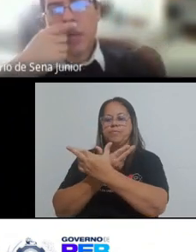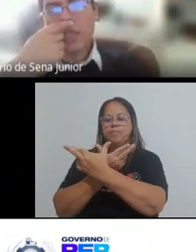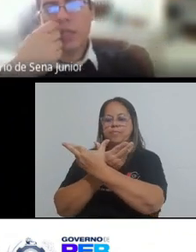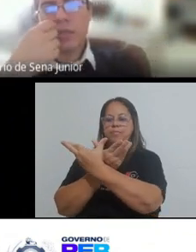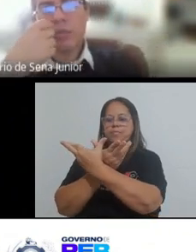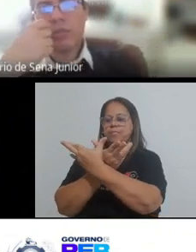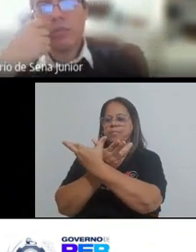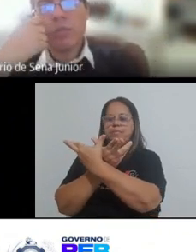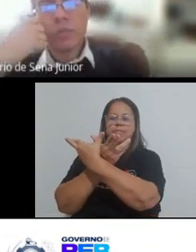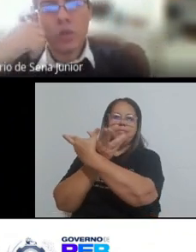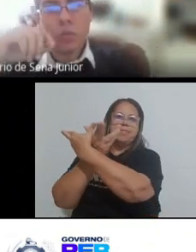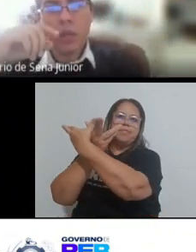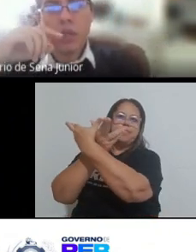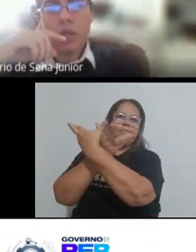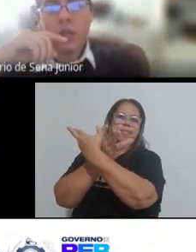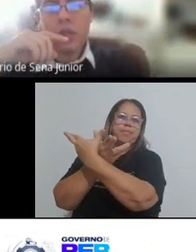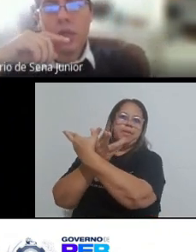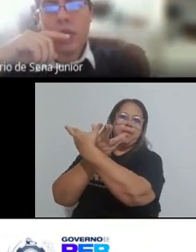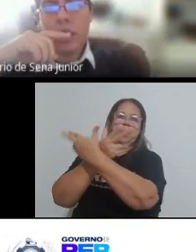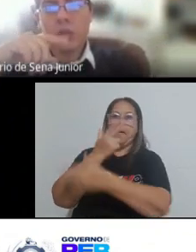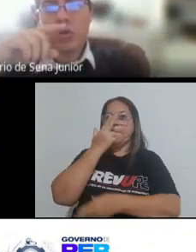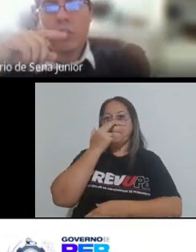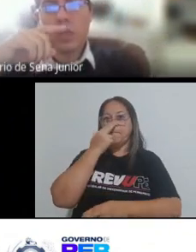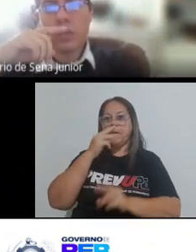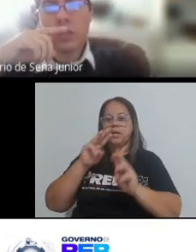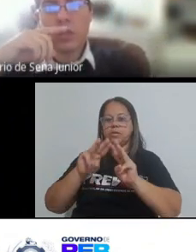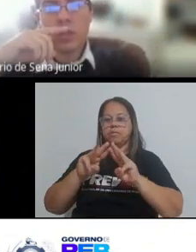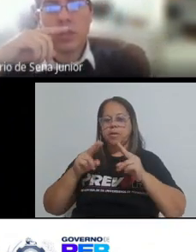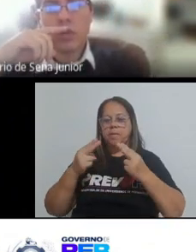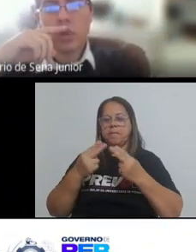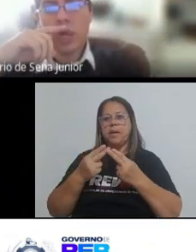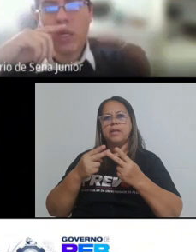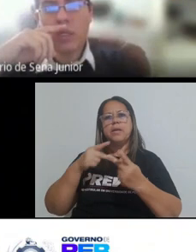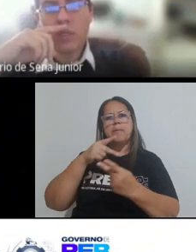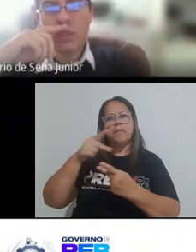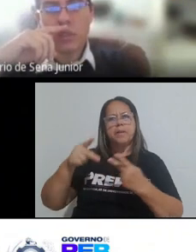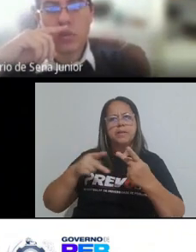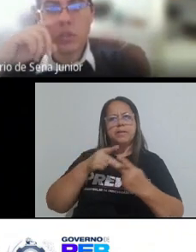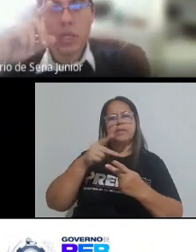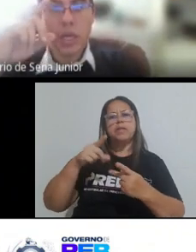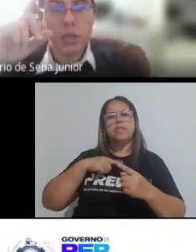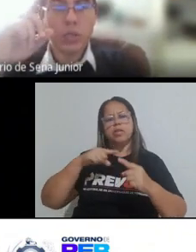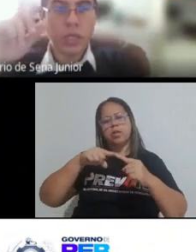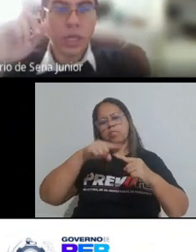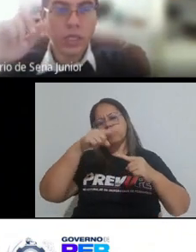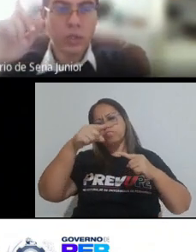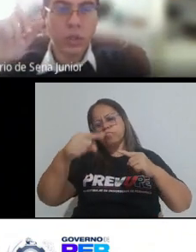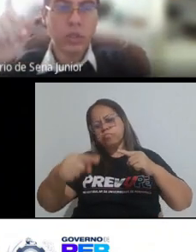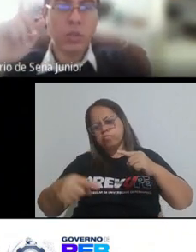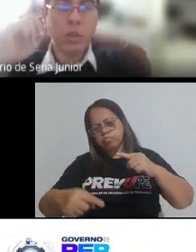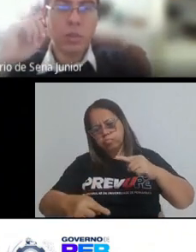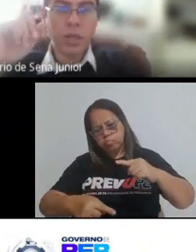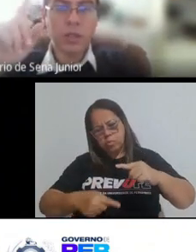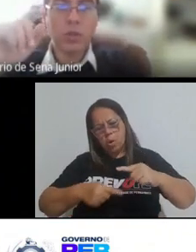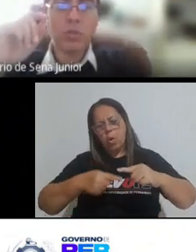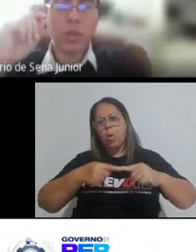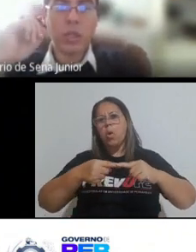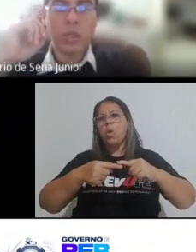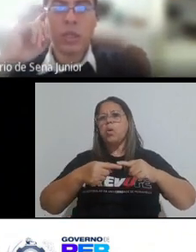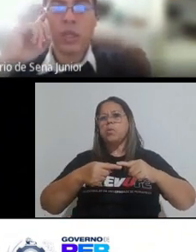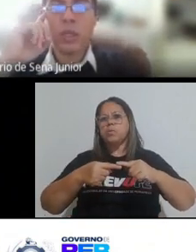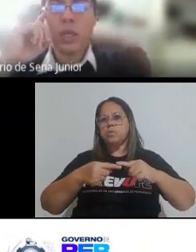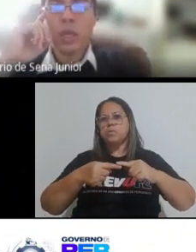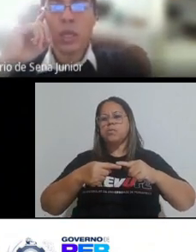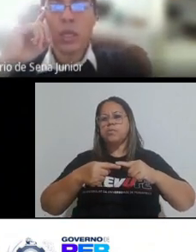mesma massa de um planeta que realizam óbitas circulares, considere dois satélites naturais de mesma massa de um